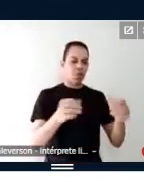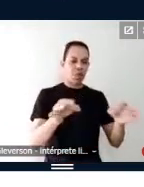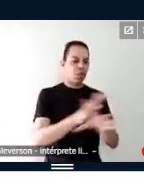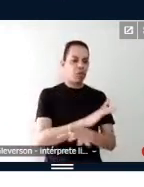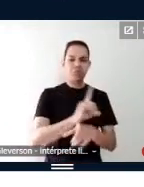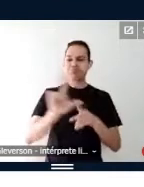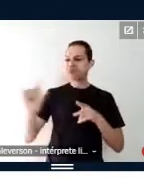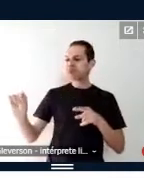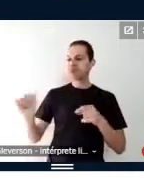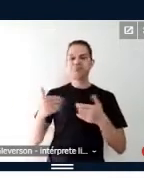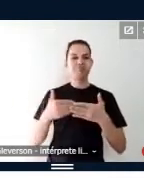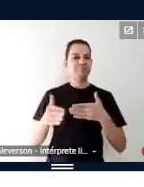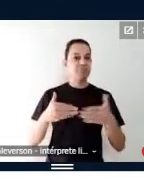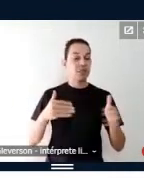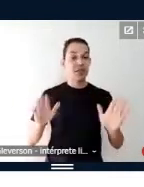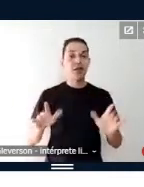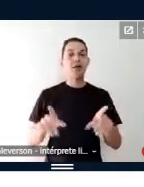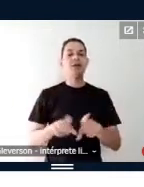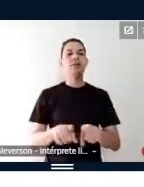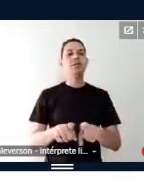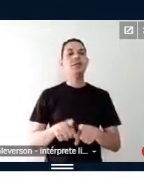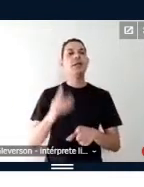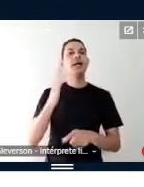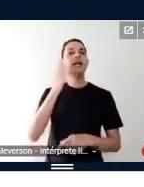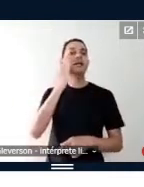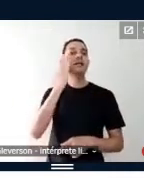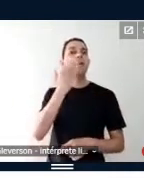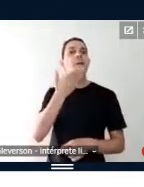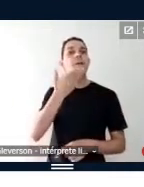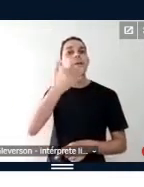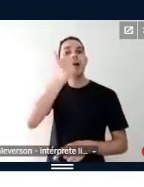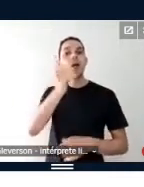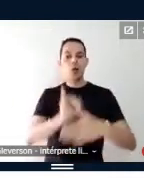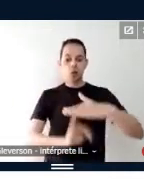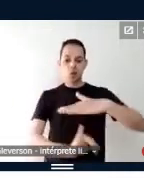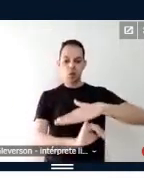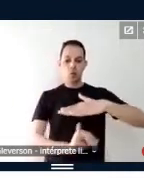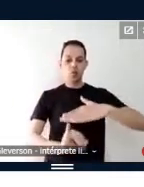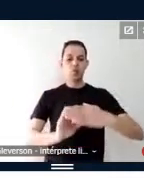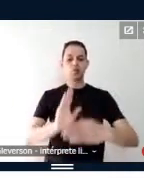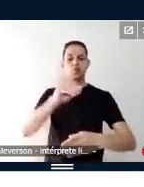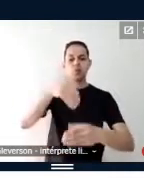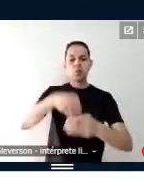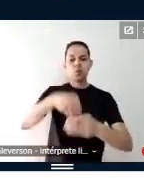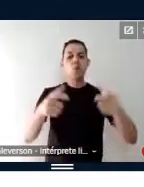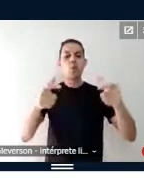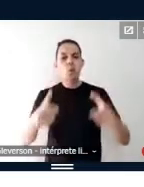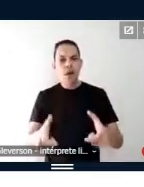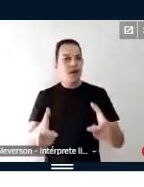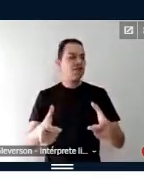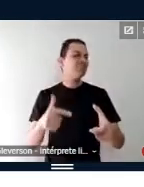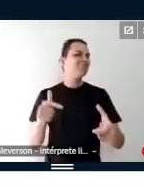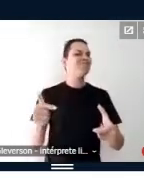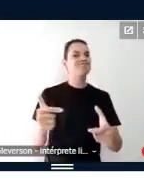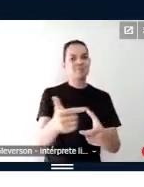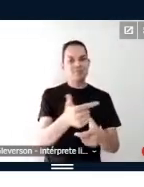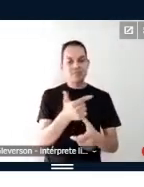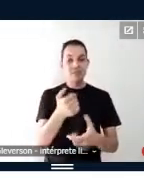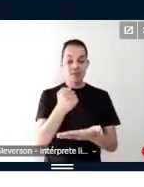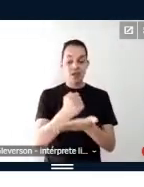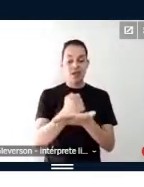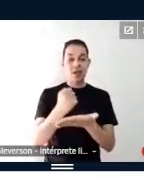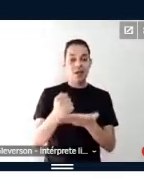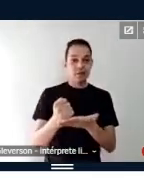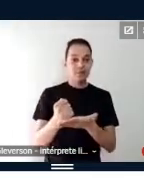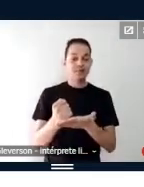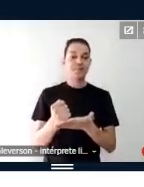e também de conhecer melhor a instituição onde ele está atuando ali. A exceção é o contrato da TV Câmara, que